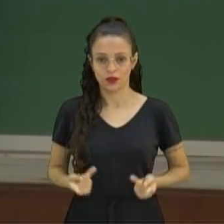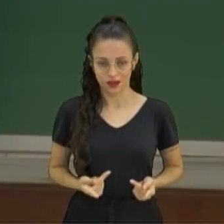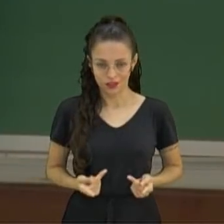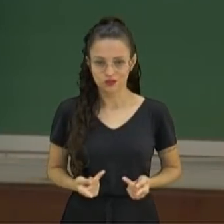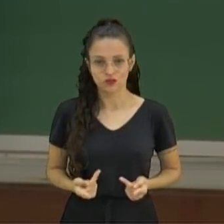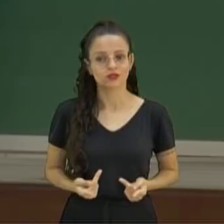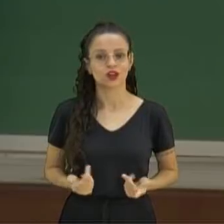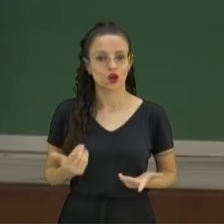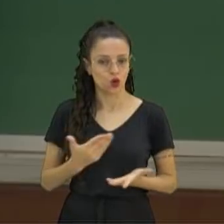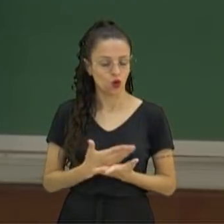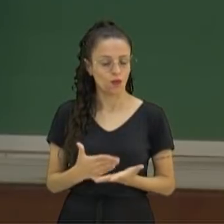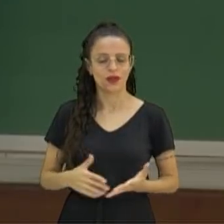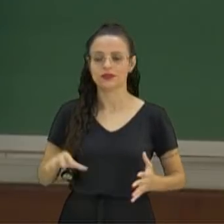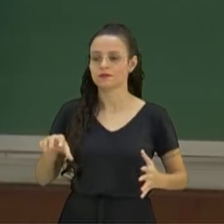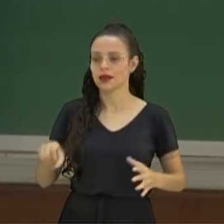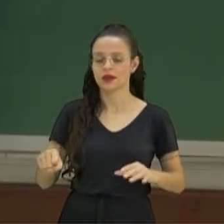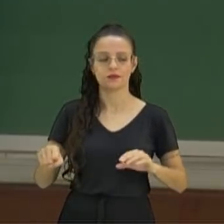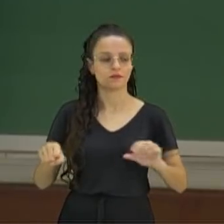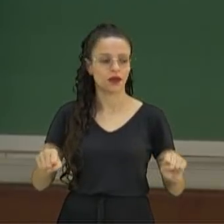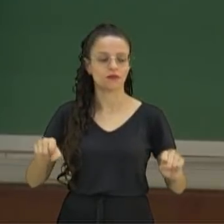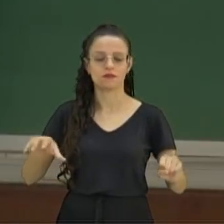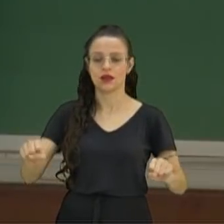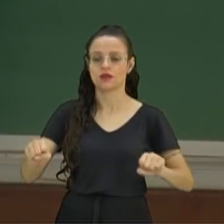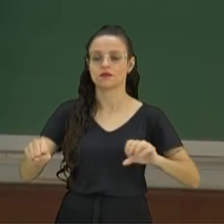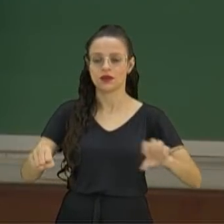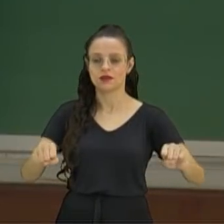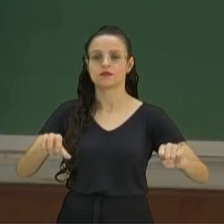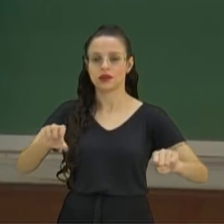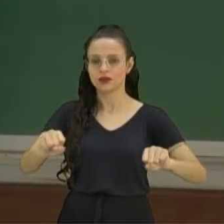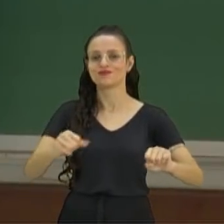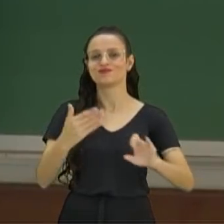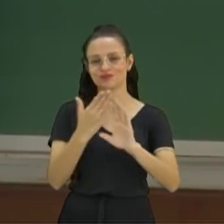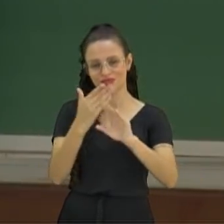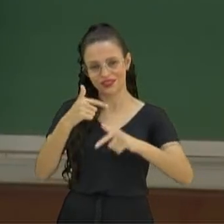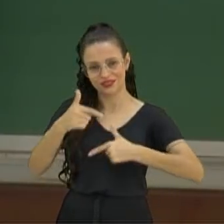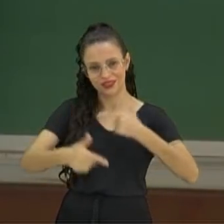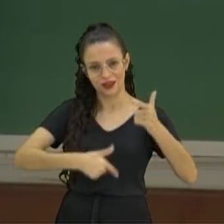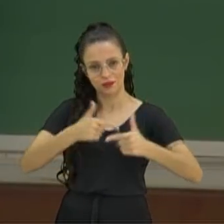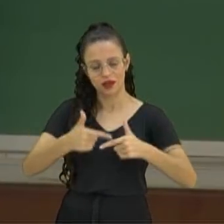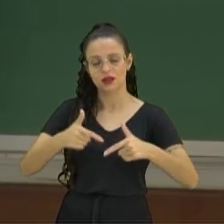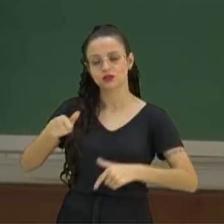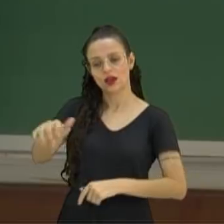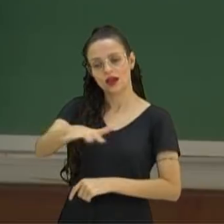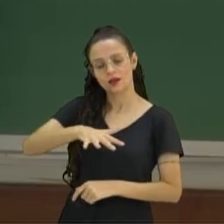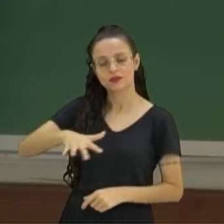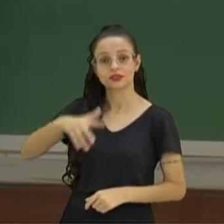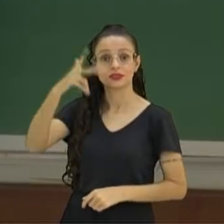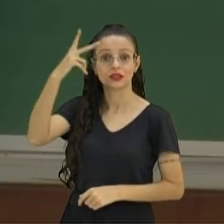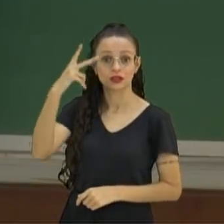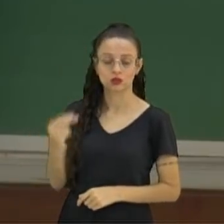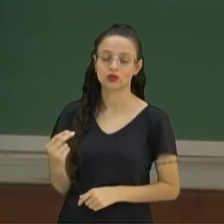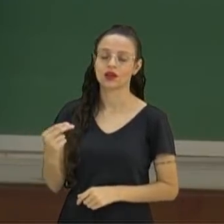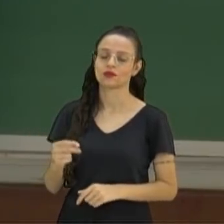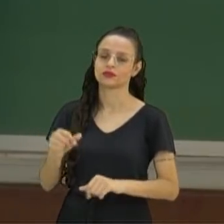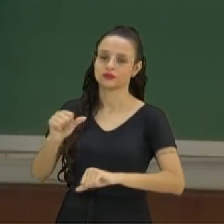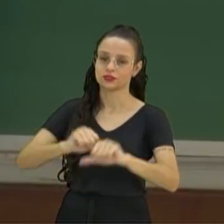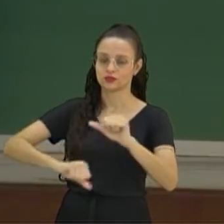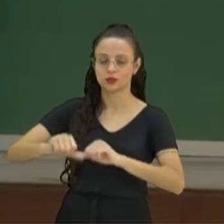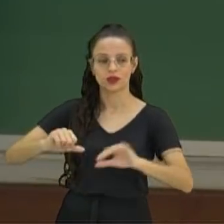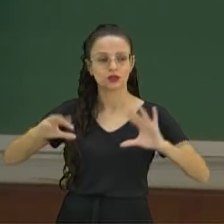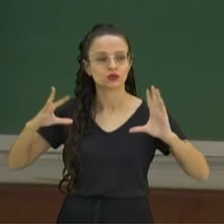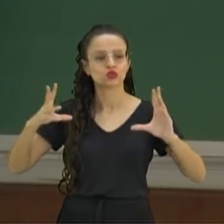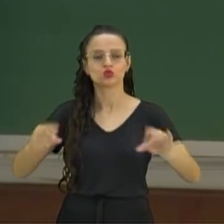apropriar desse meio natural e, a partir do seu trabalho, transformar esse meio natural. E aí todas